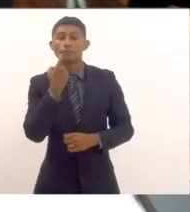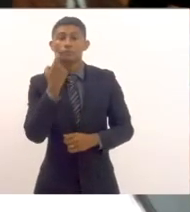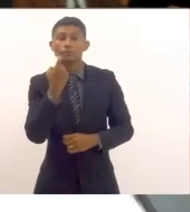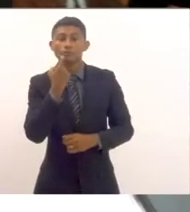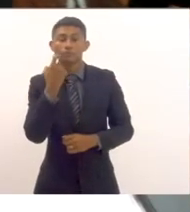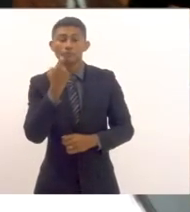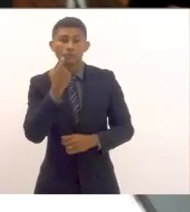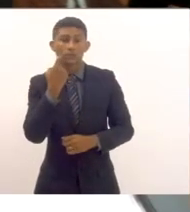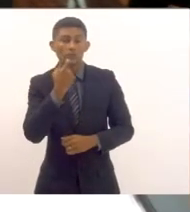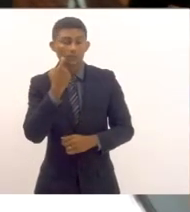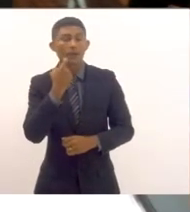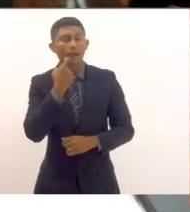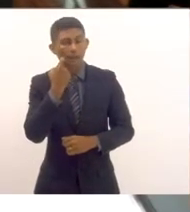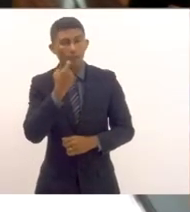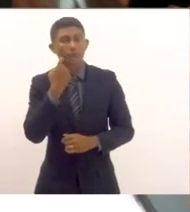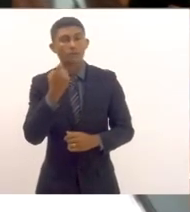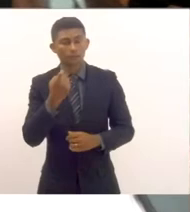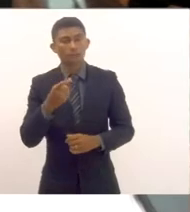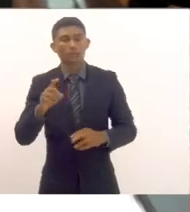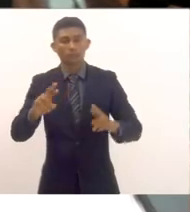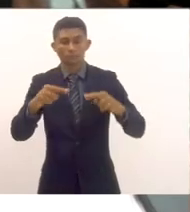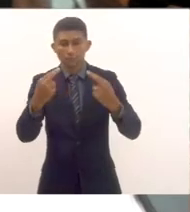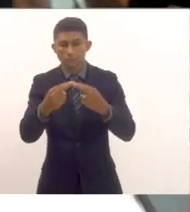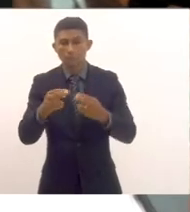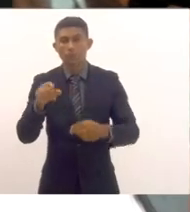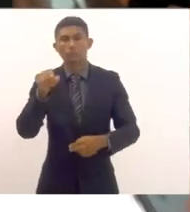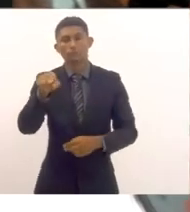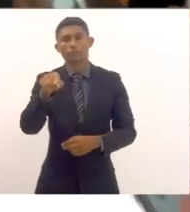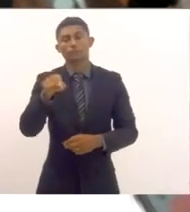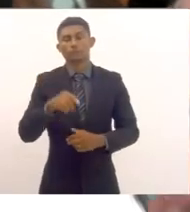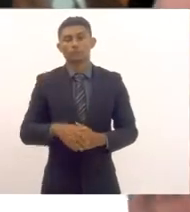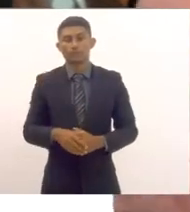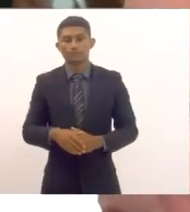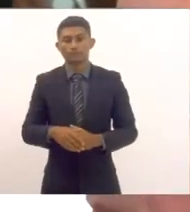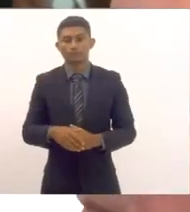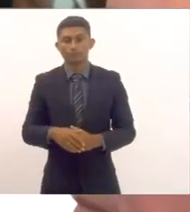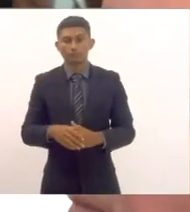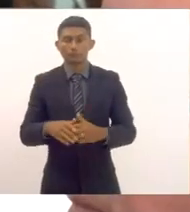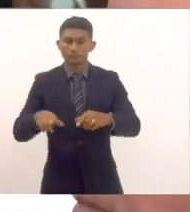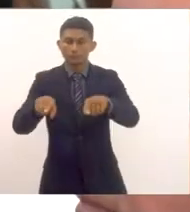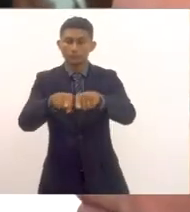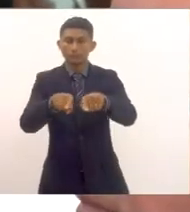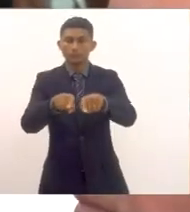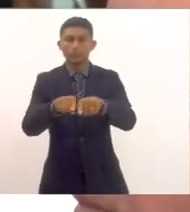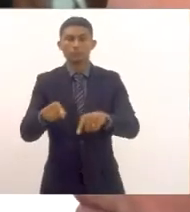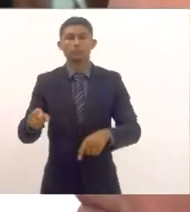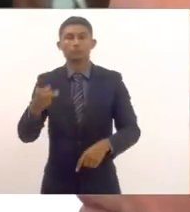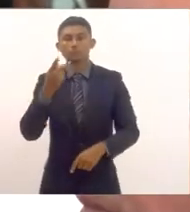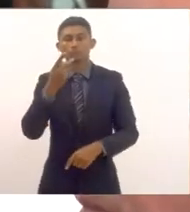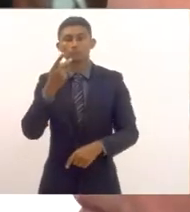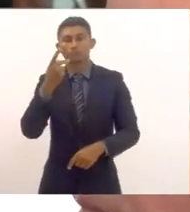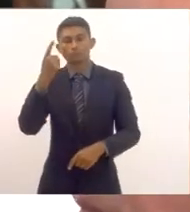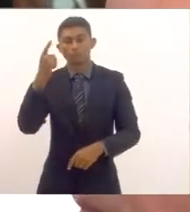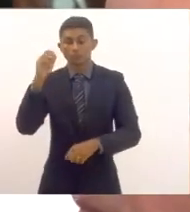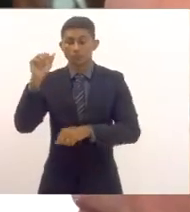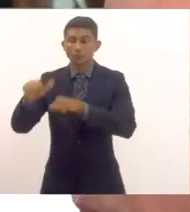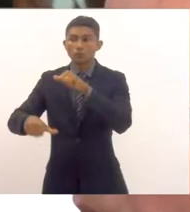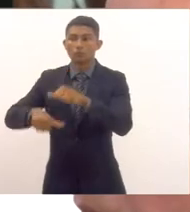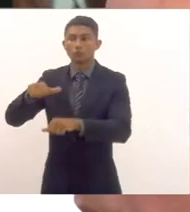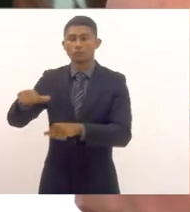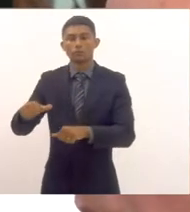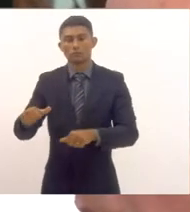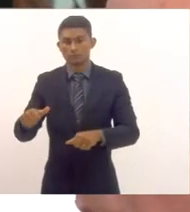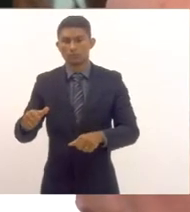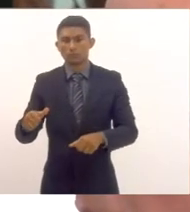a data que em regra ela acontece e também até em relação ao comentário da mudança em razão da mudança talvez eu vou